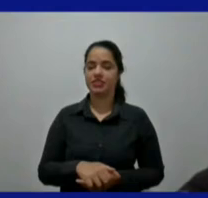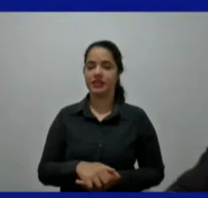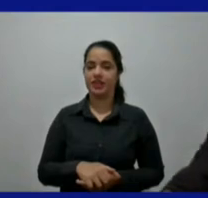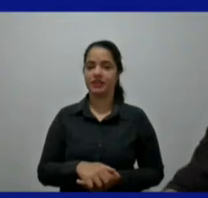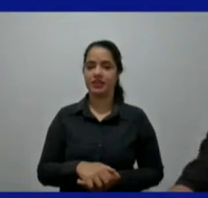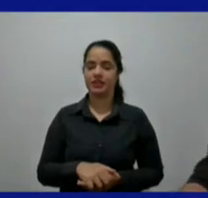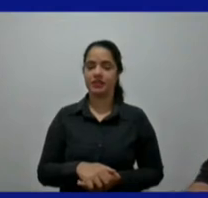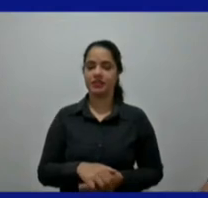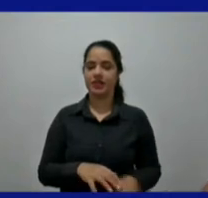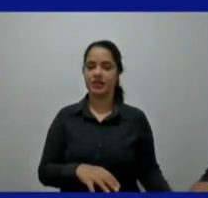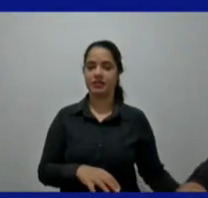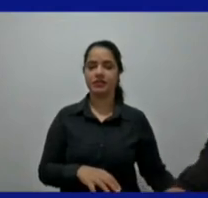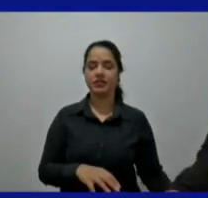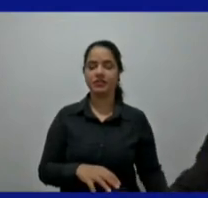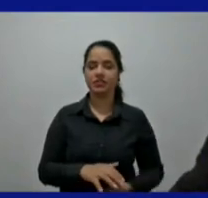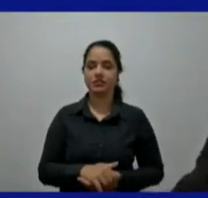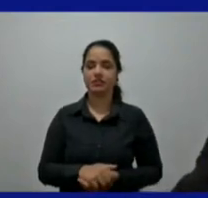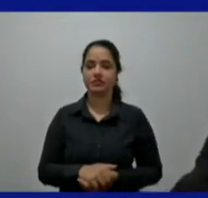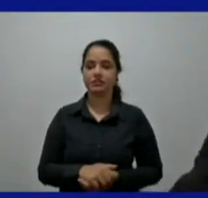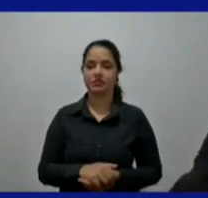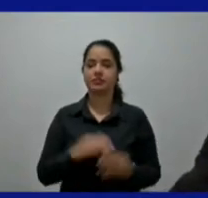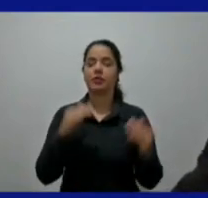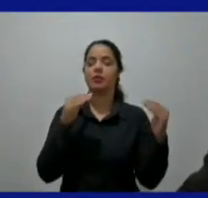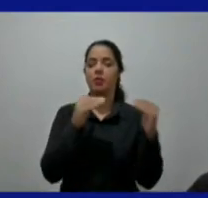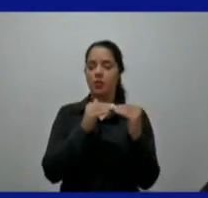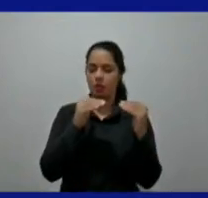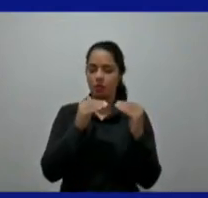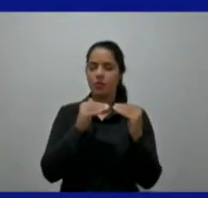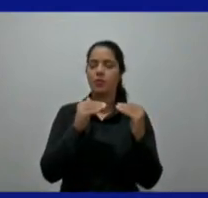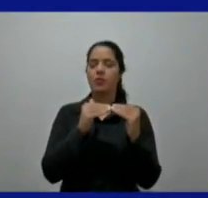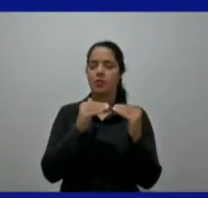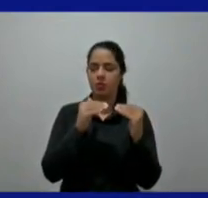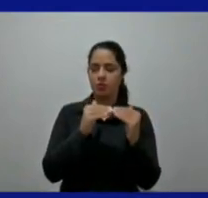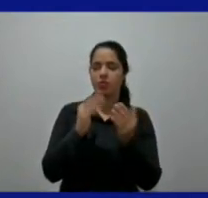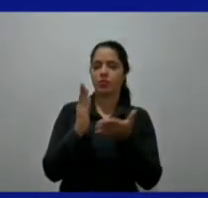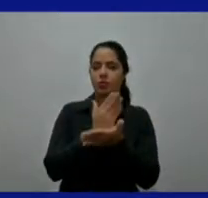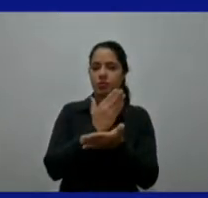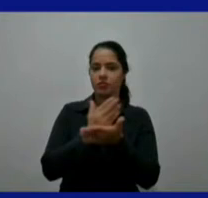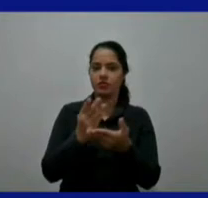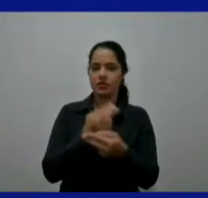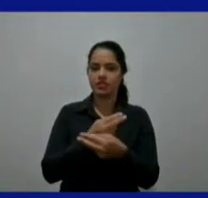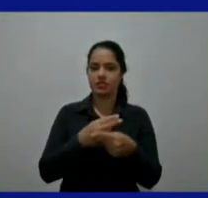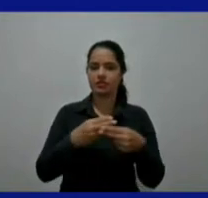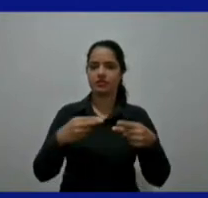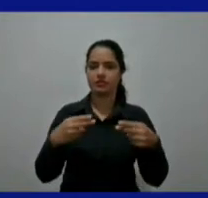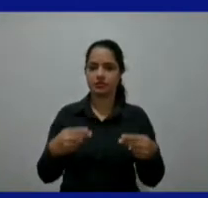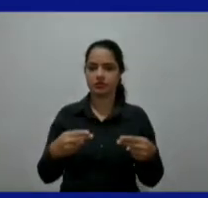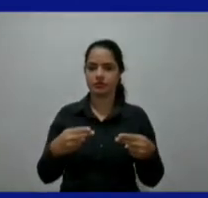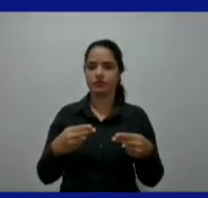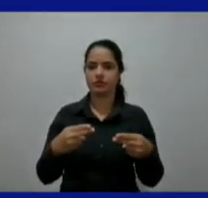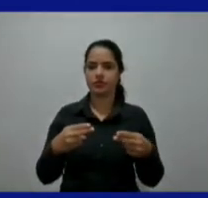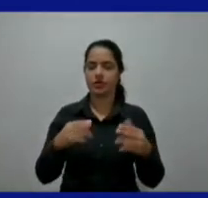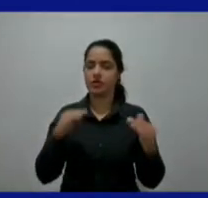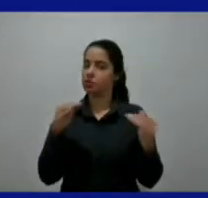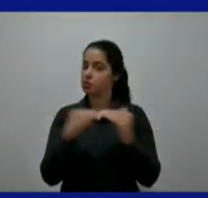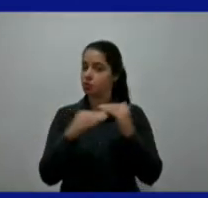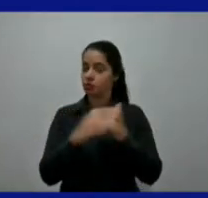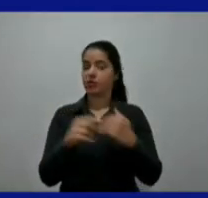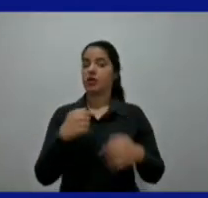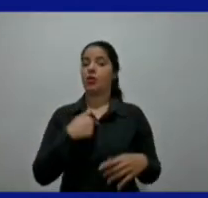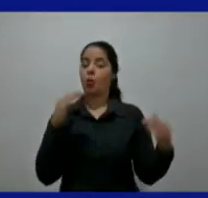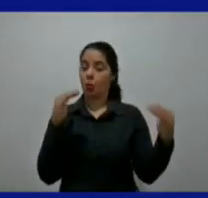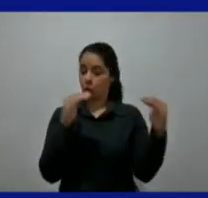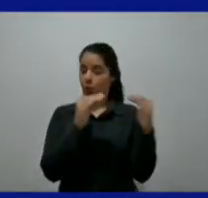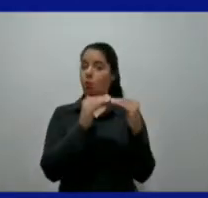com algumas dessas críticas e discordo de outras. E vou começar pelas que concordo.